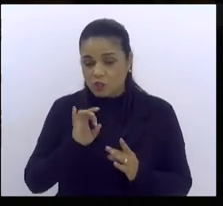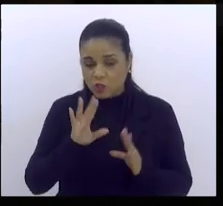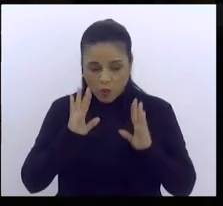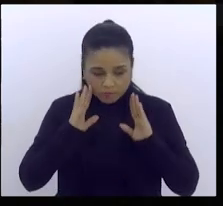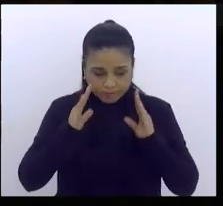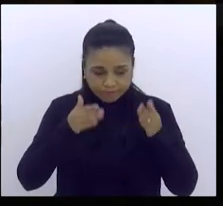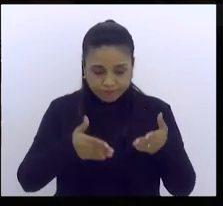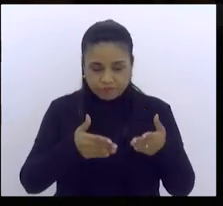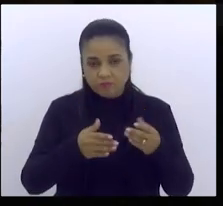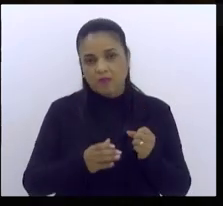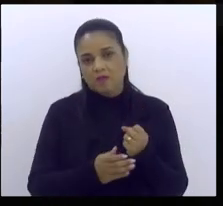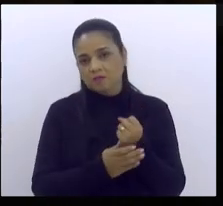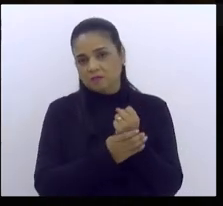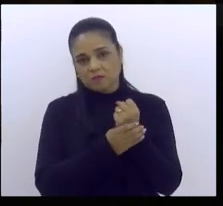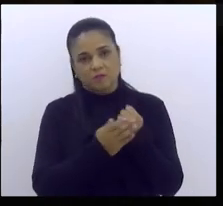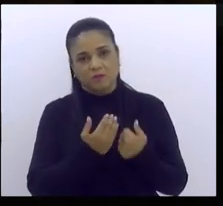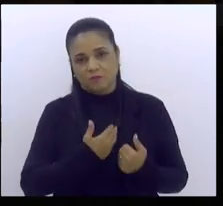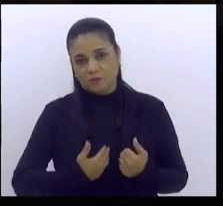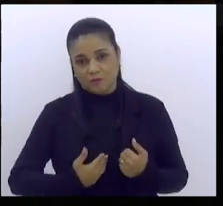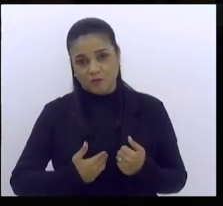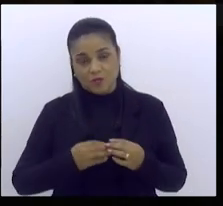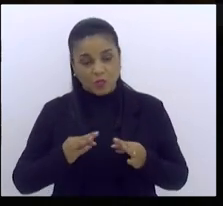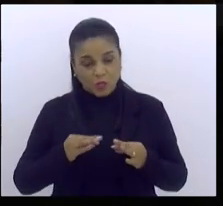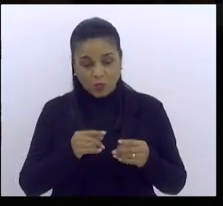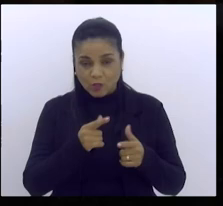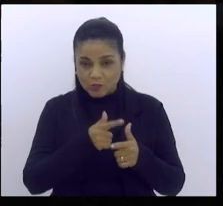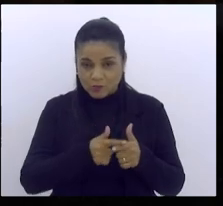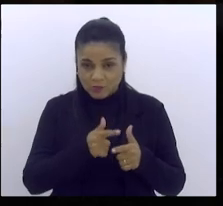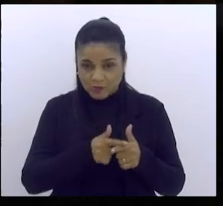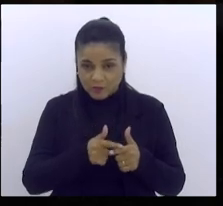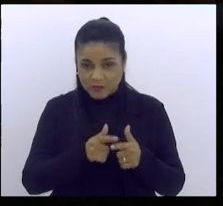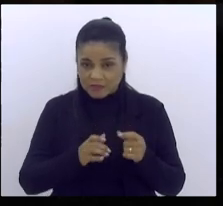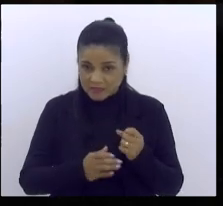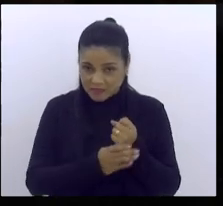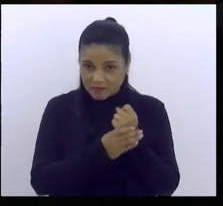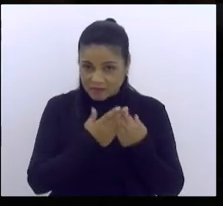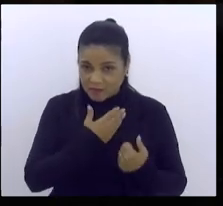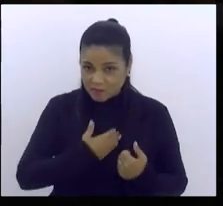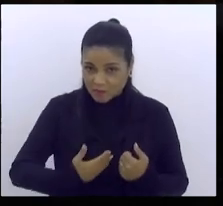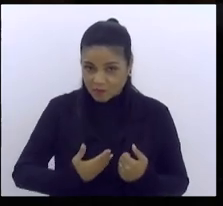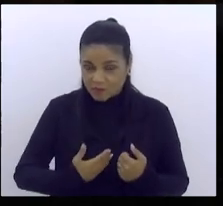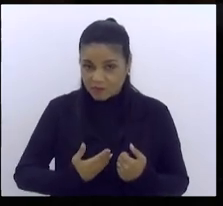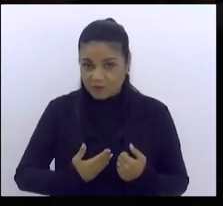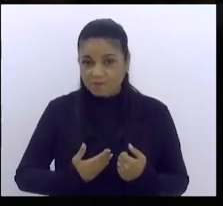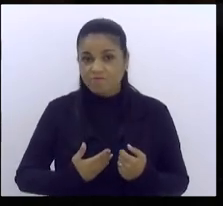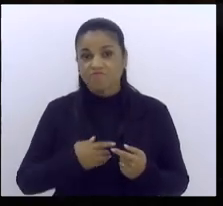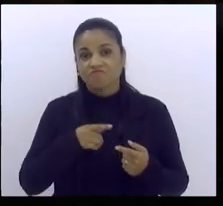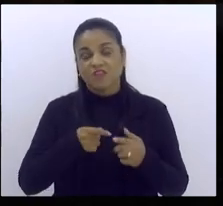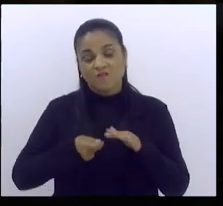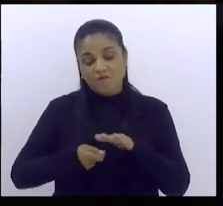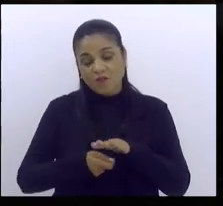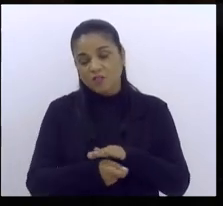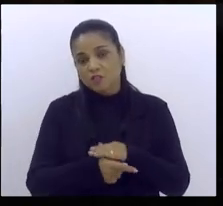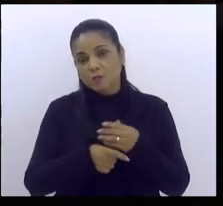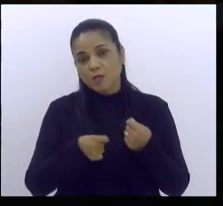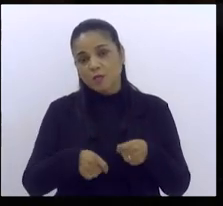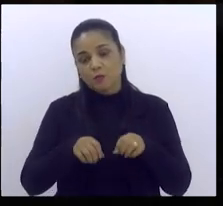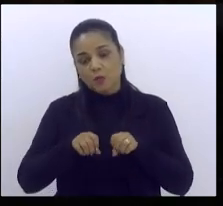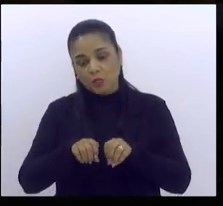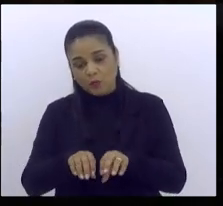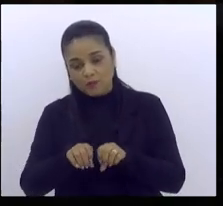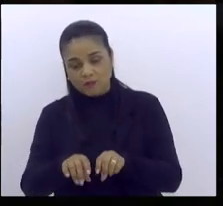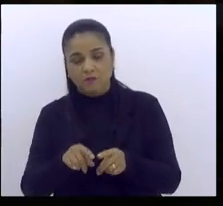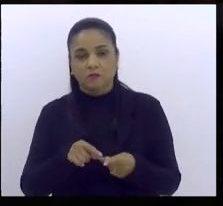à segurança pública. O drama da segurança pública passa por investimentos em